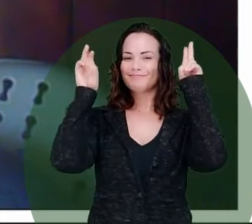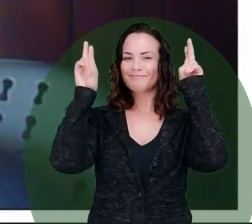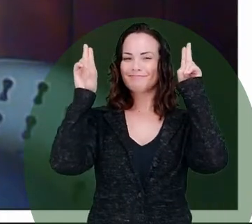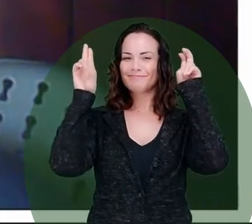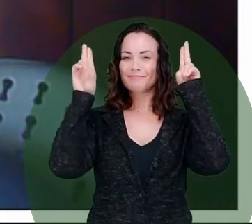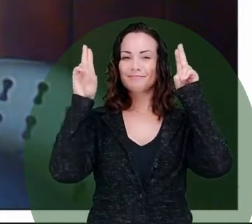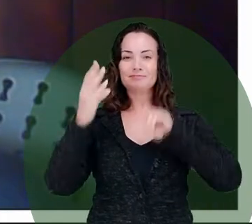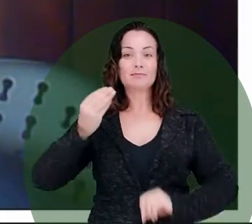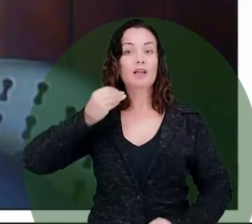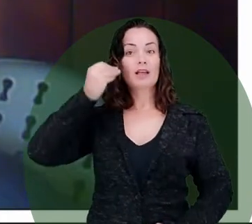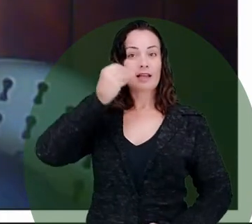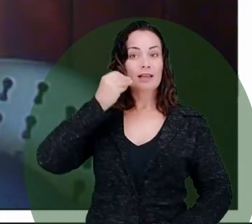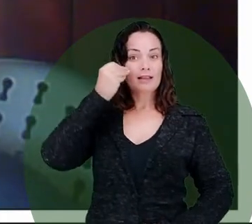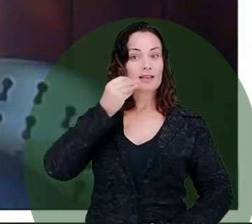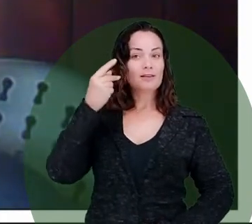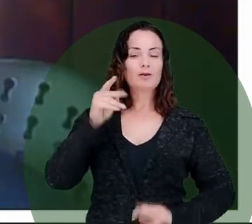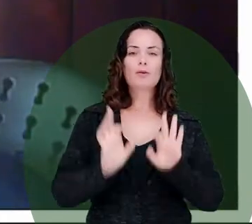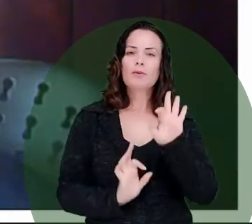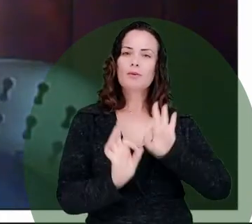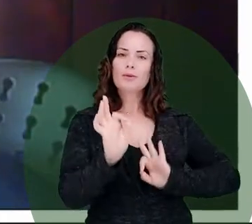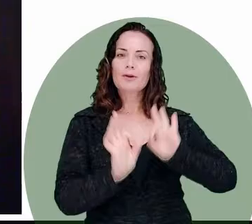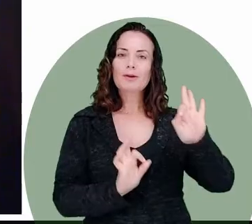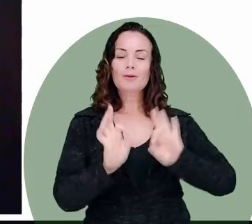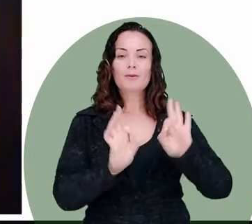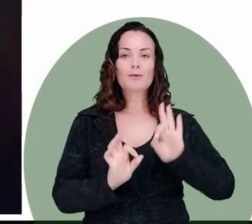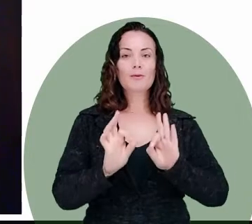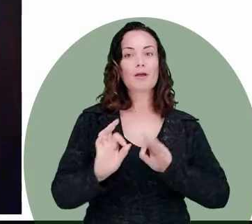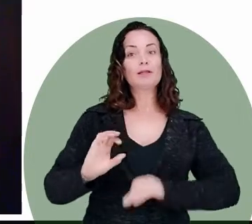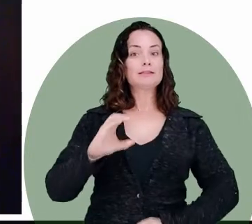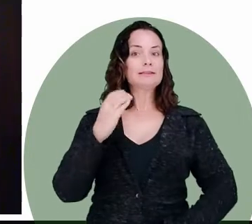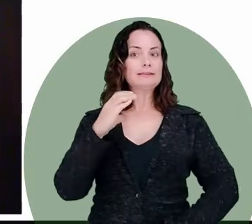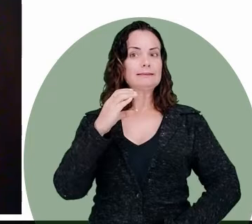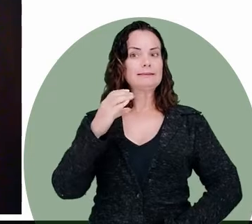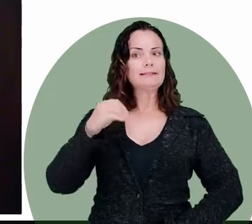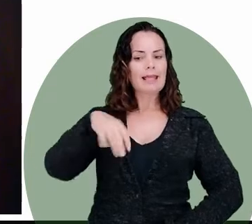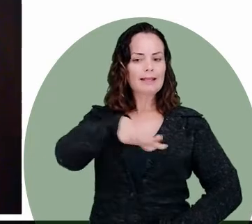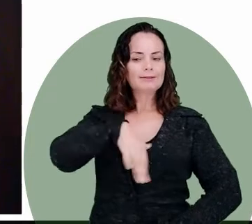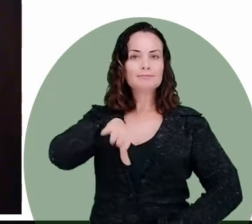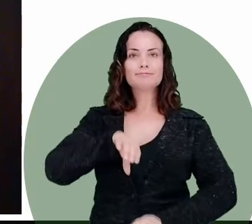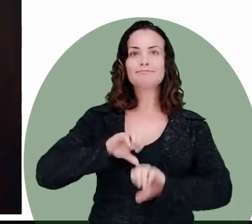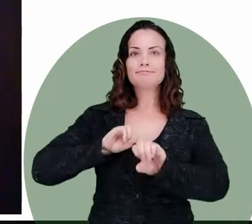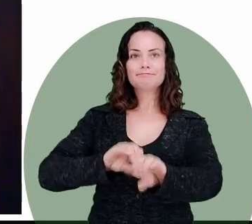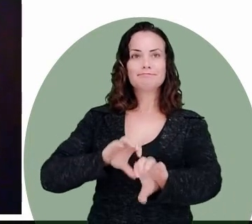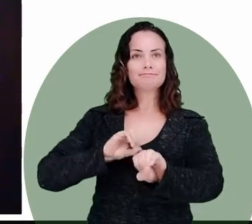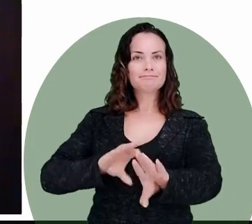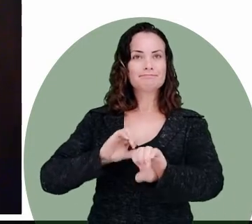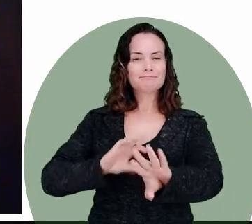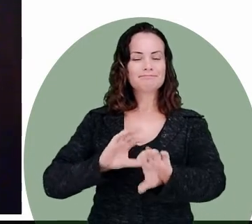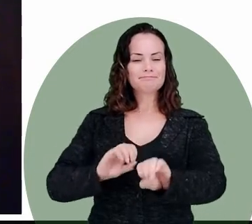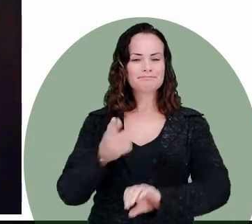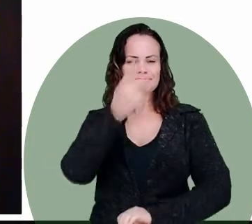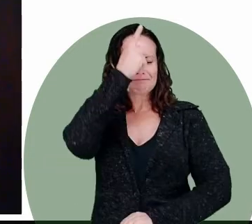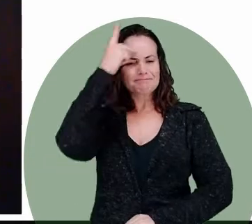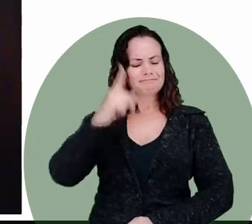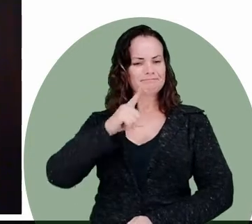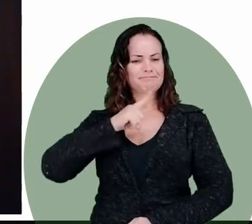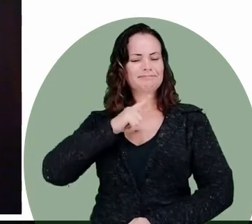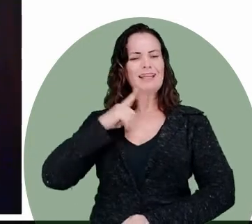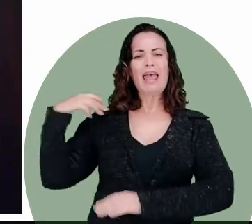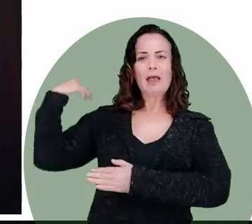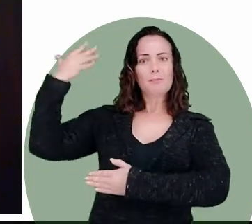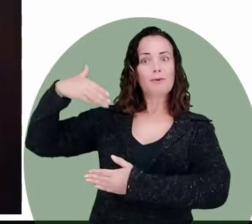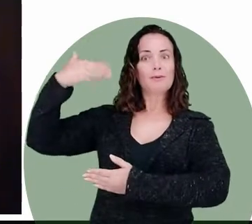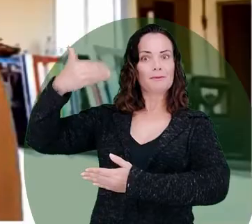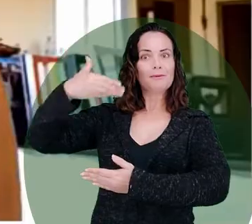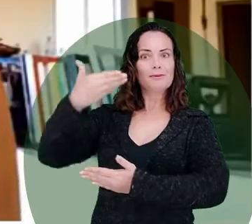a experiência dela no projeto Ciência na Escola e de todo esse acúmulo e legado que ela nos deixa